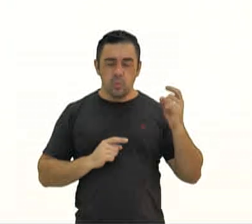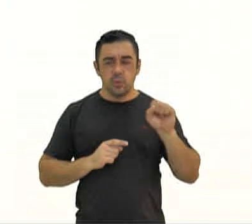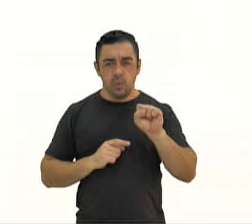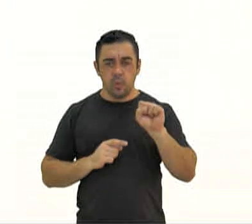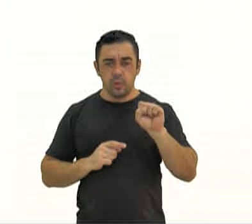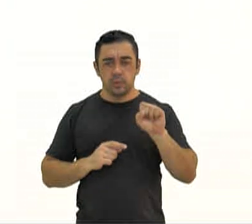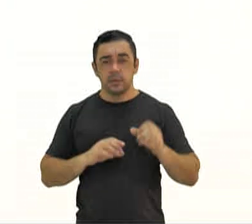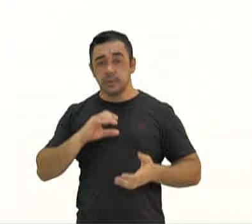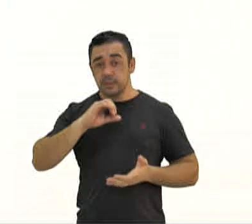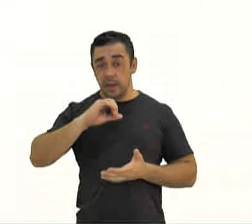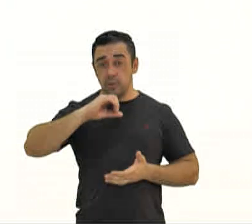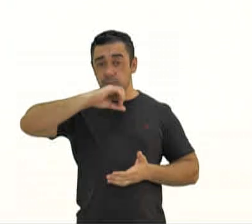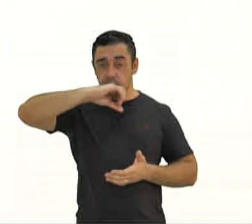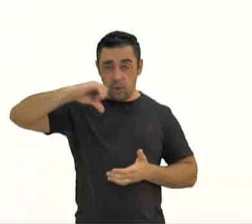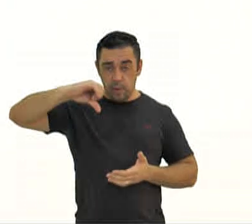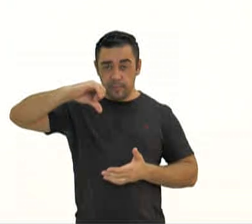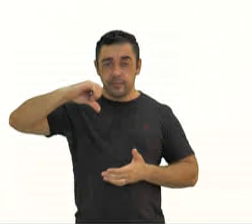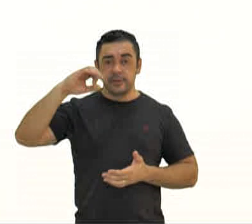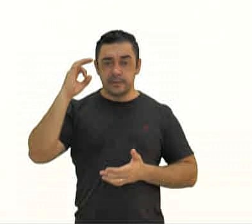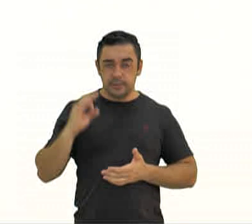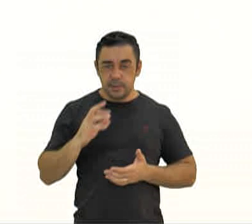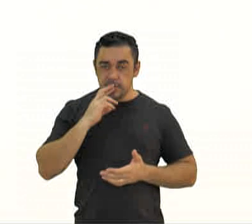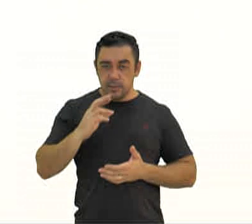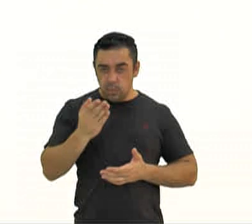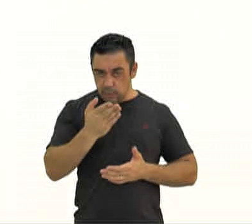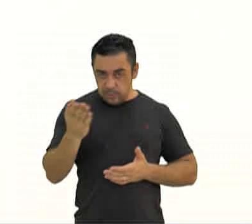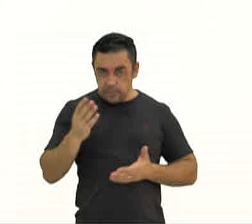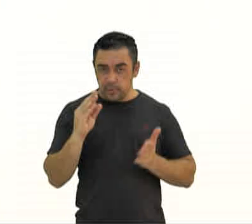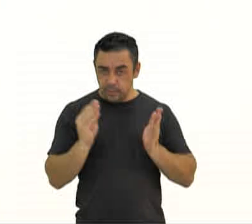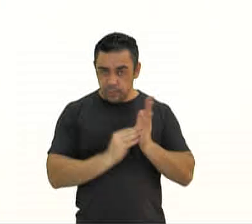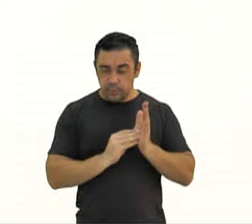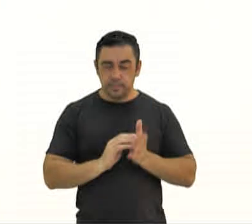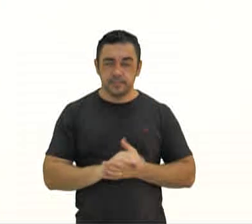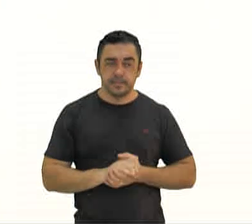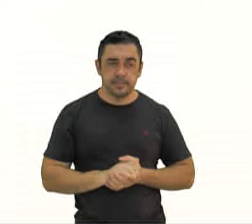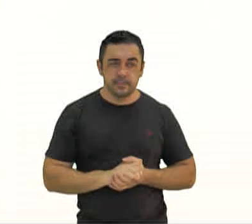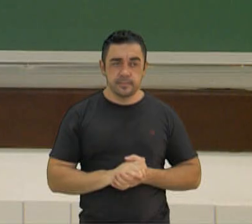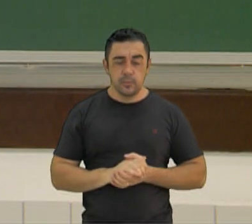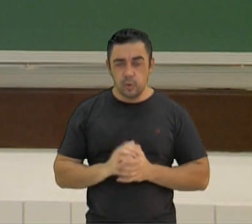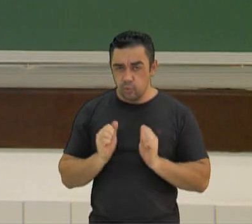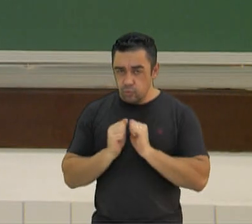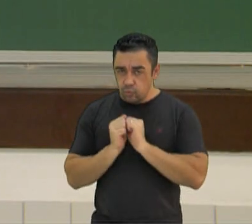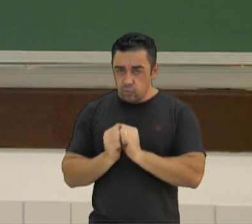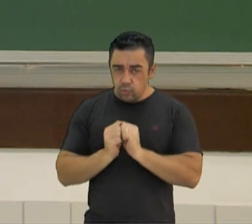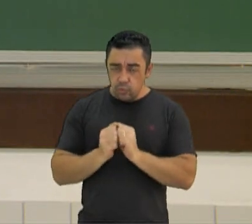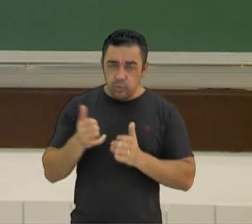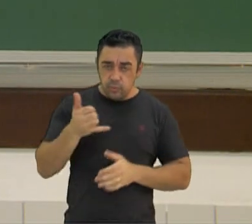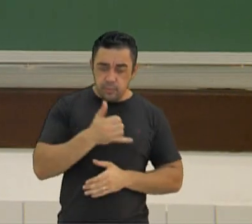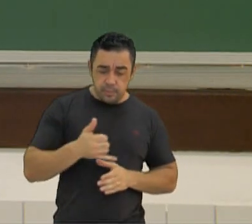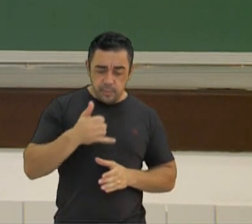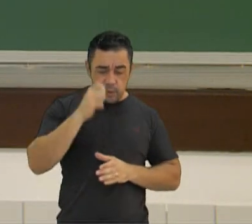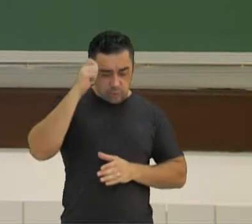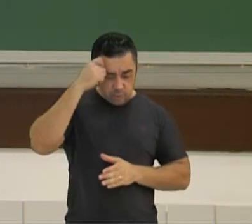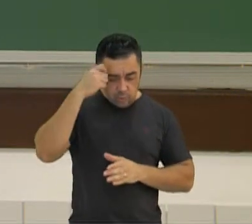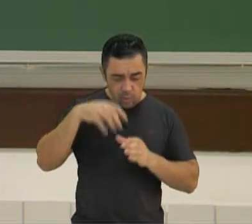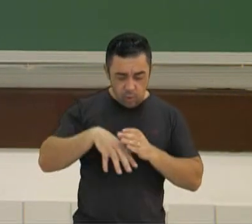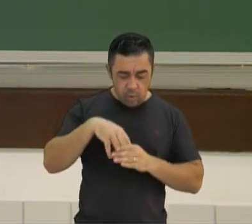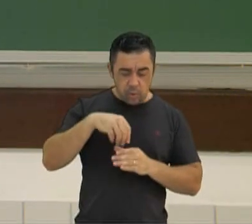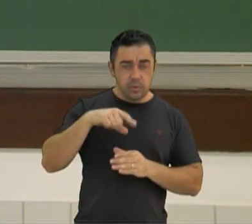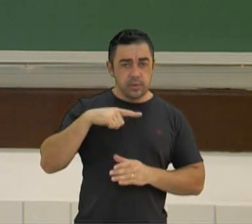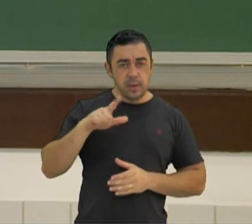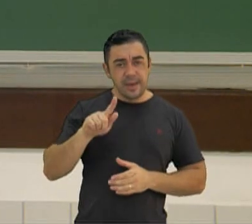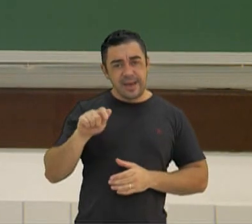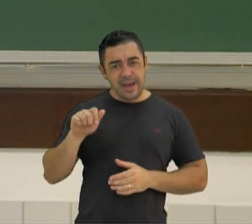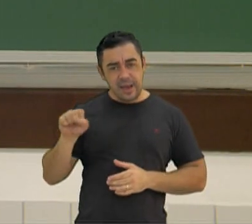somando 0,9, aí no cartão resposta vocês colocariam. Entrando junto com o petróleo, obviamente, temos que falar do gás